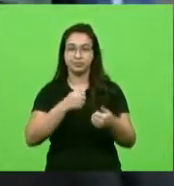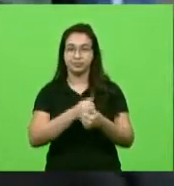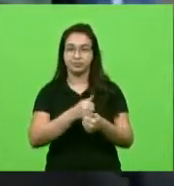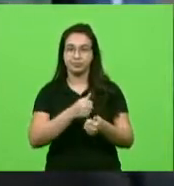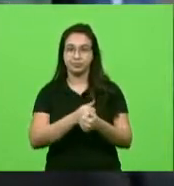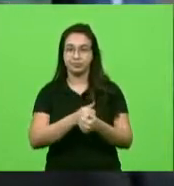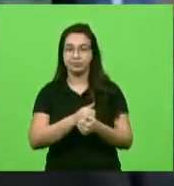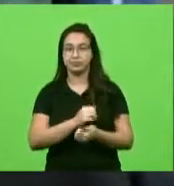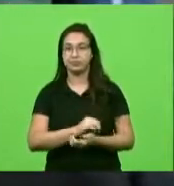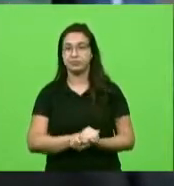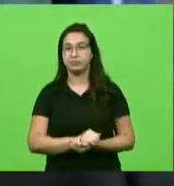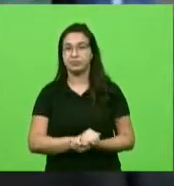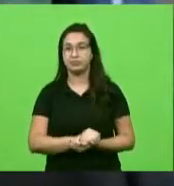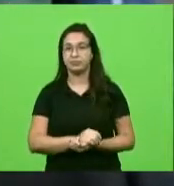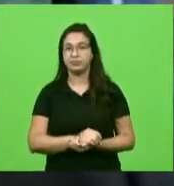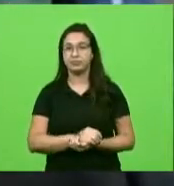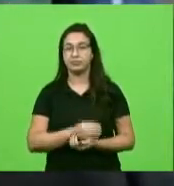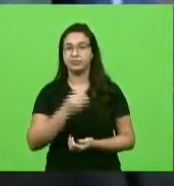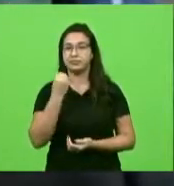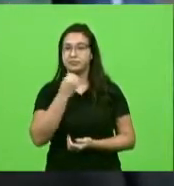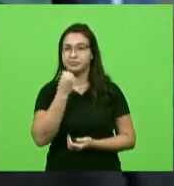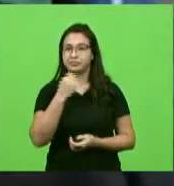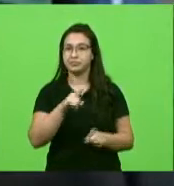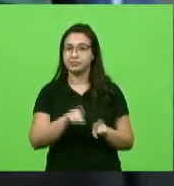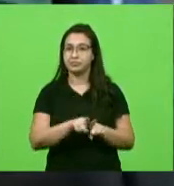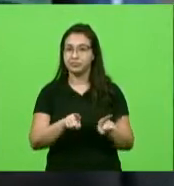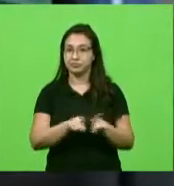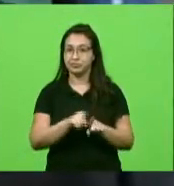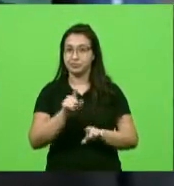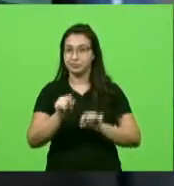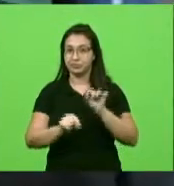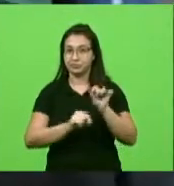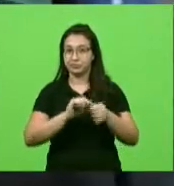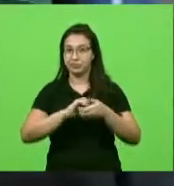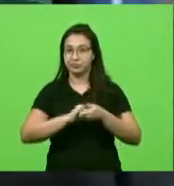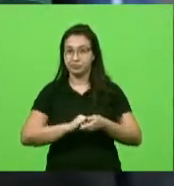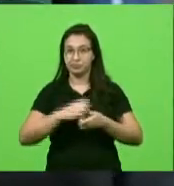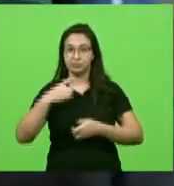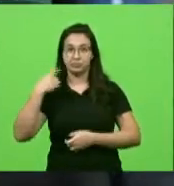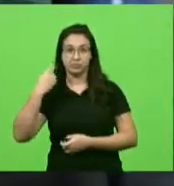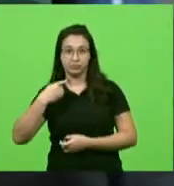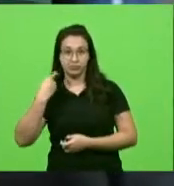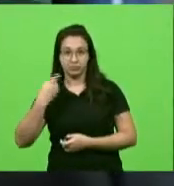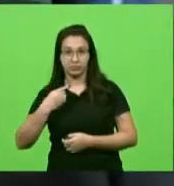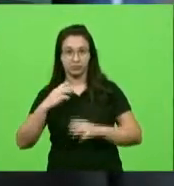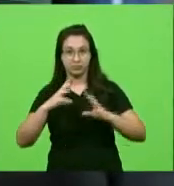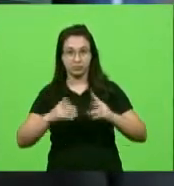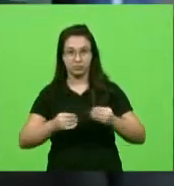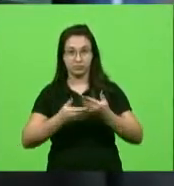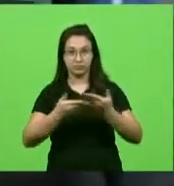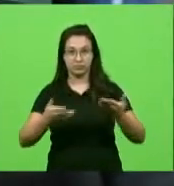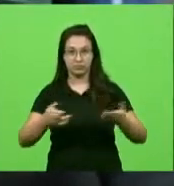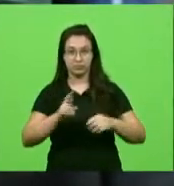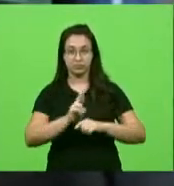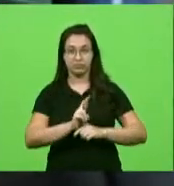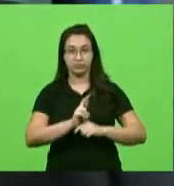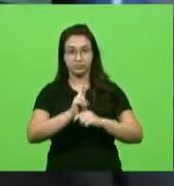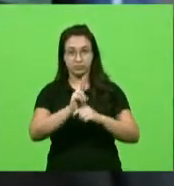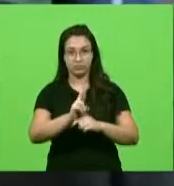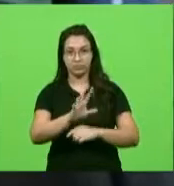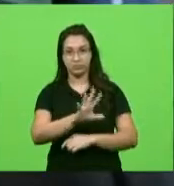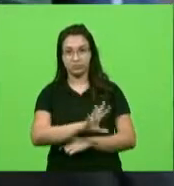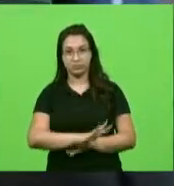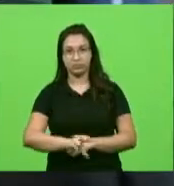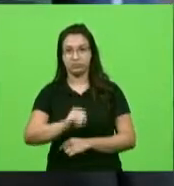Quero aproveitar a oportunidade para cumprimentar também os senhores advogados que são representantes das partes, bem